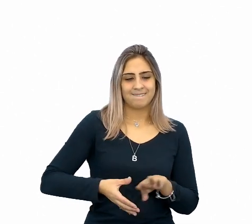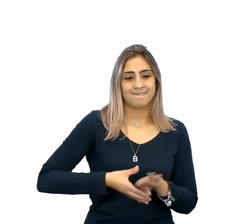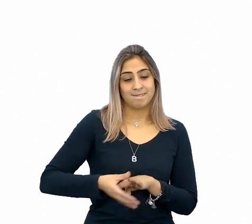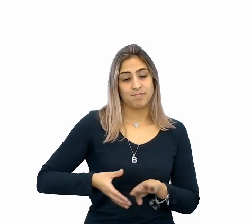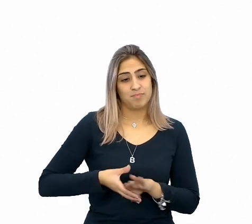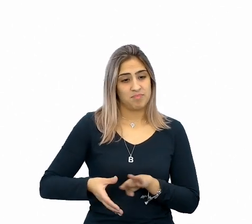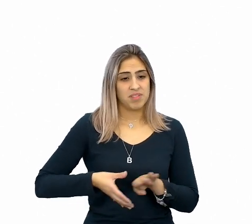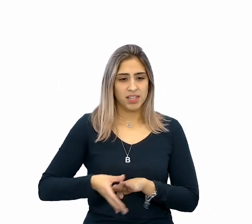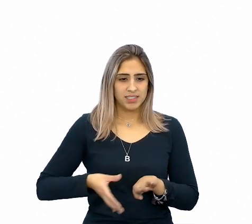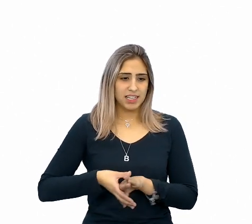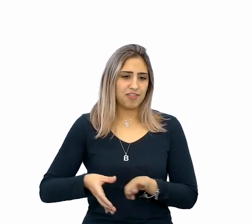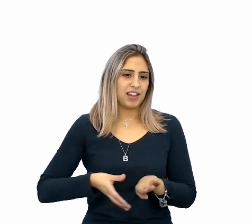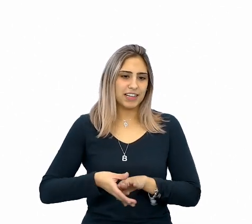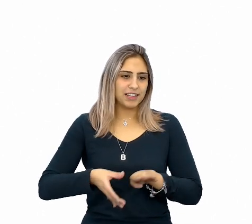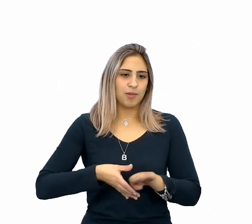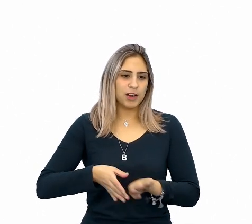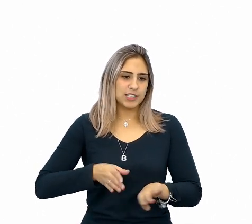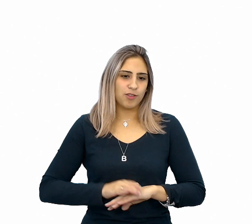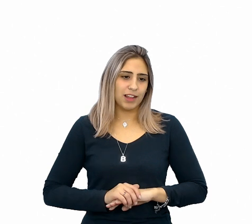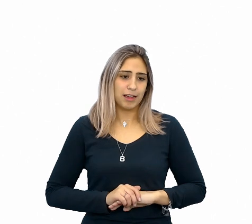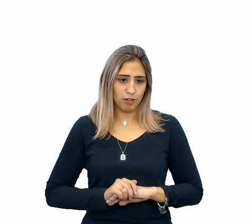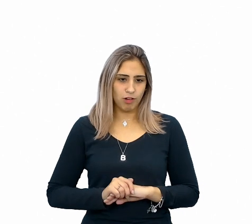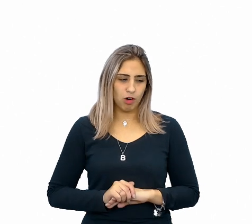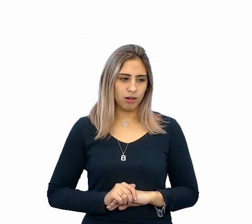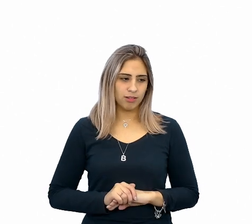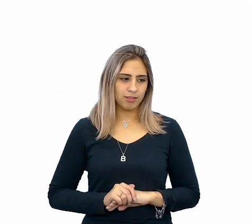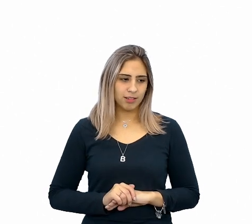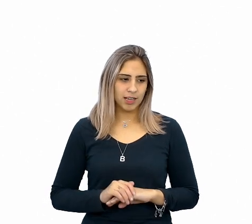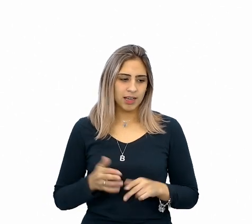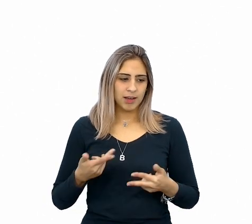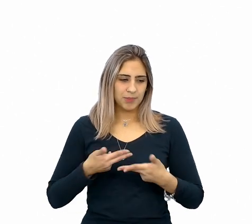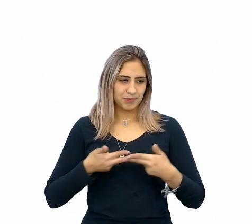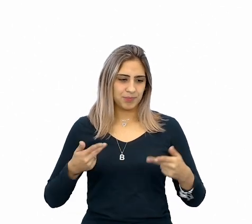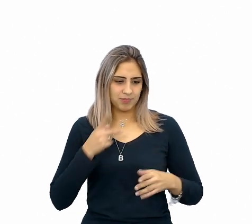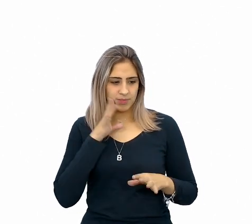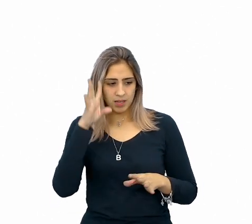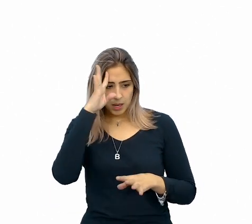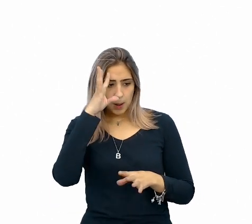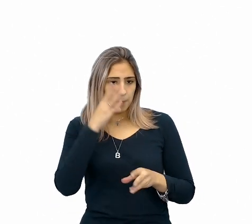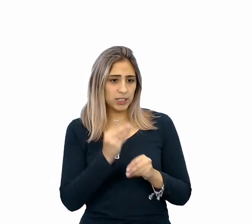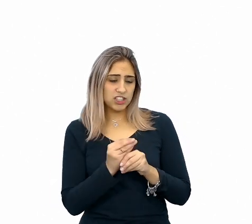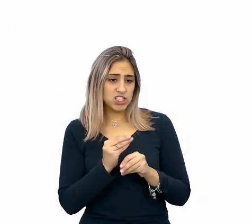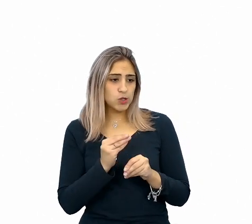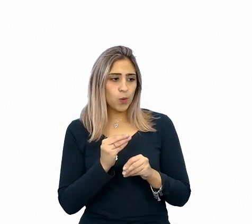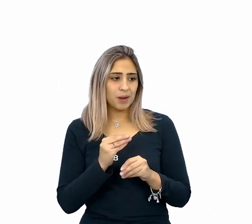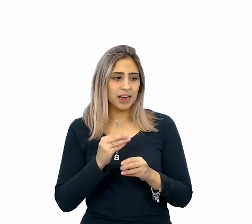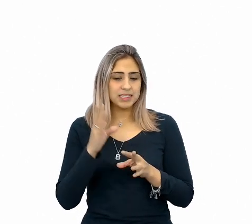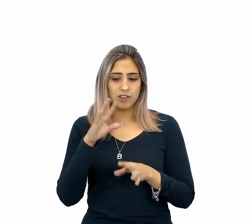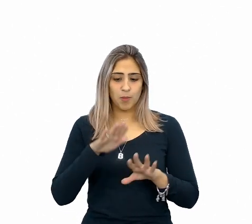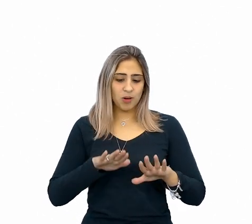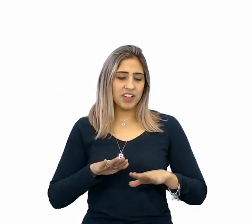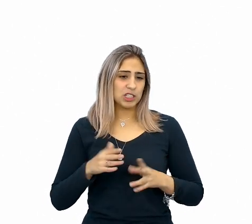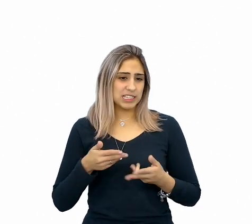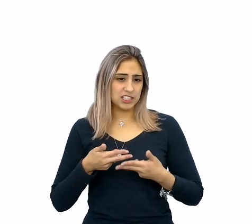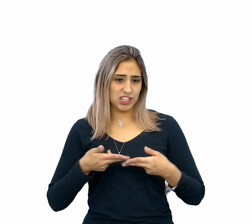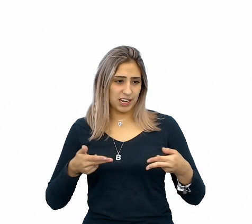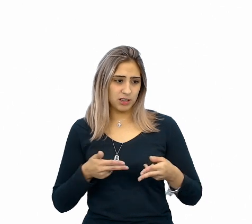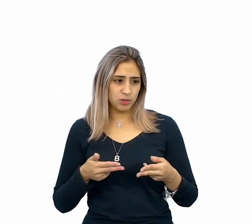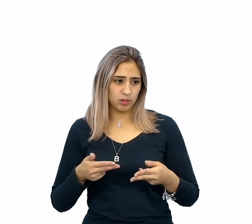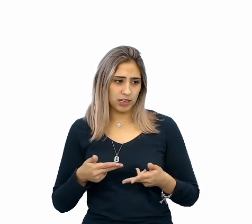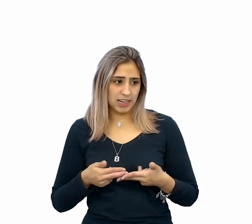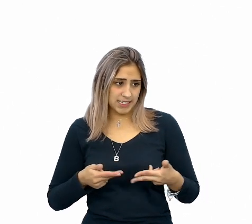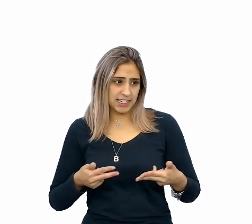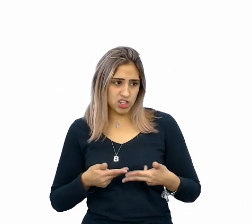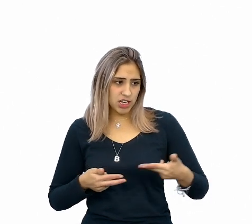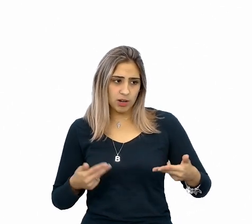que possam ajudar, por um lado, os estudantes a compreenderem o conteúdo de cada cantiga, e, por